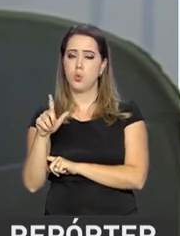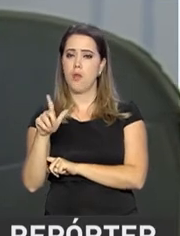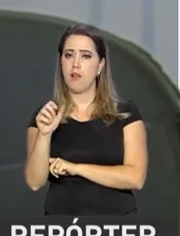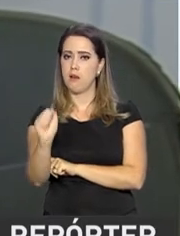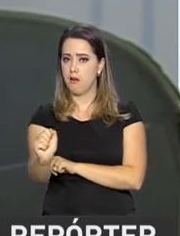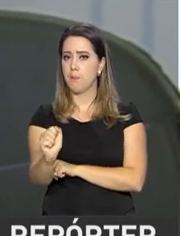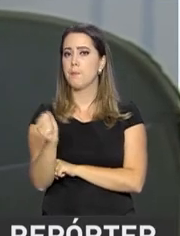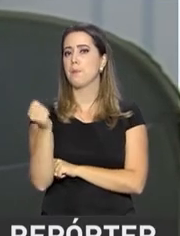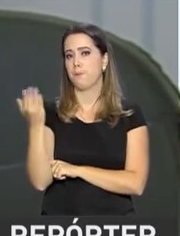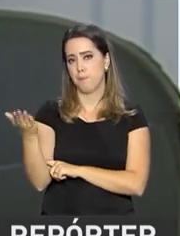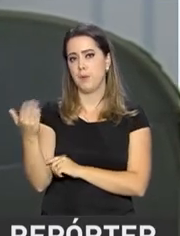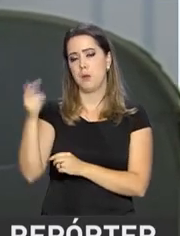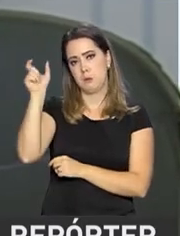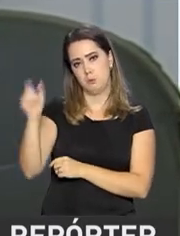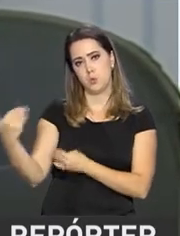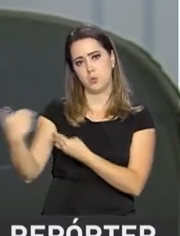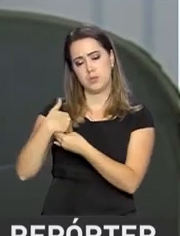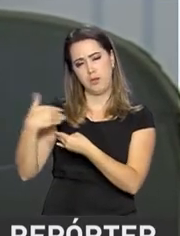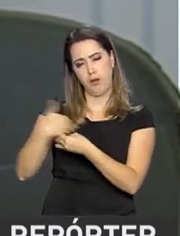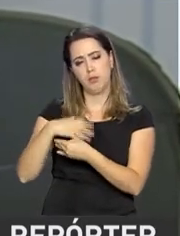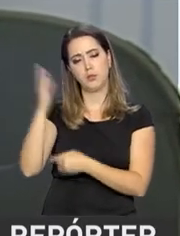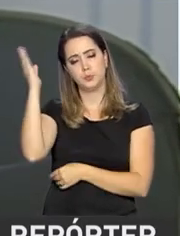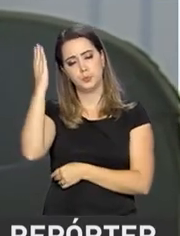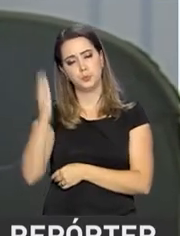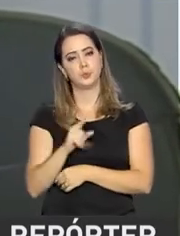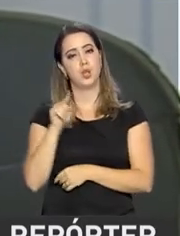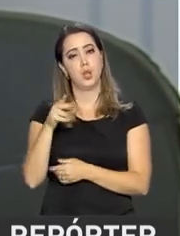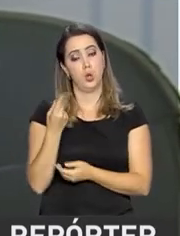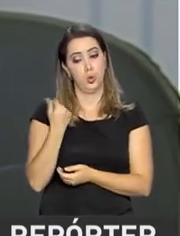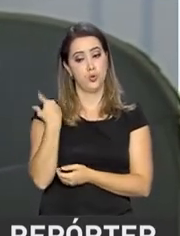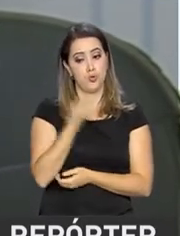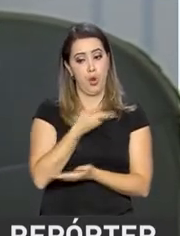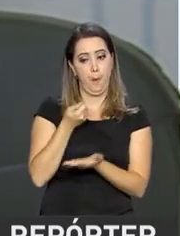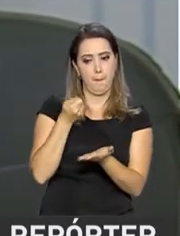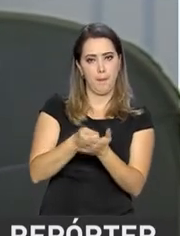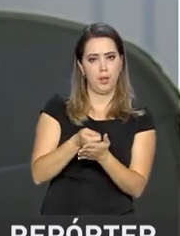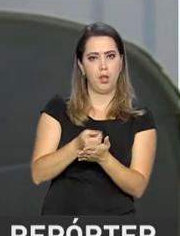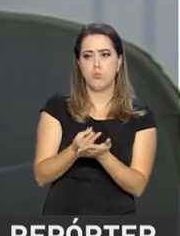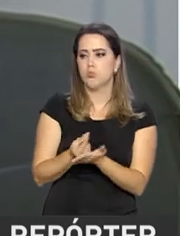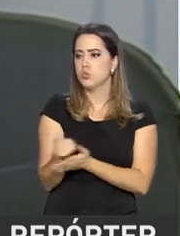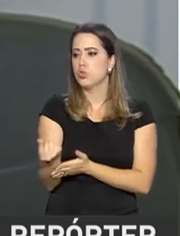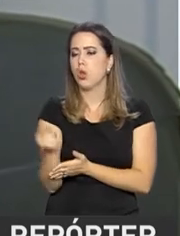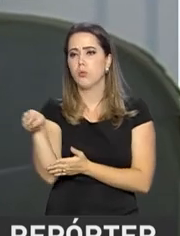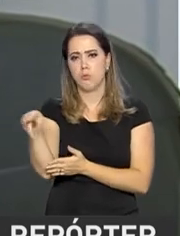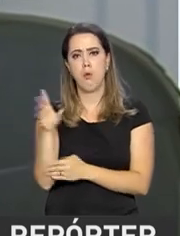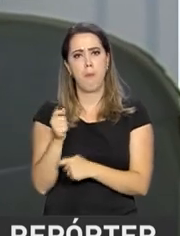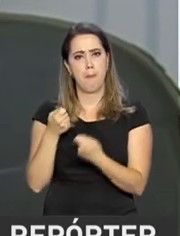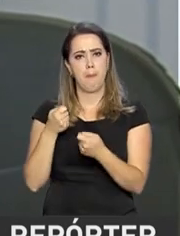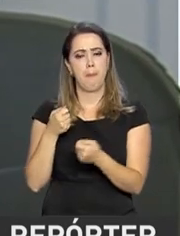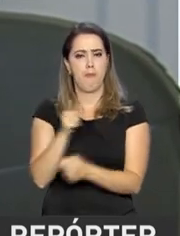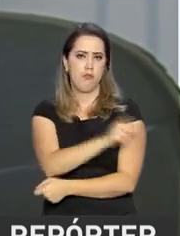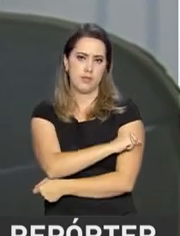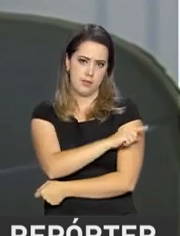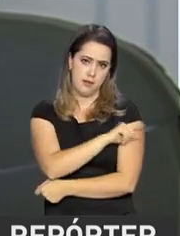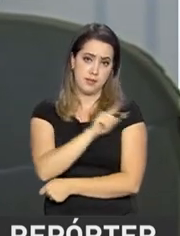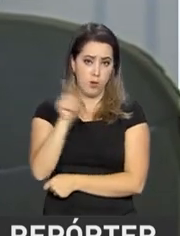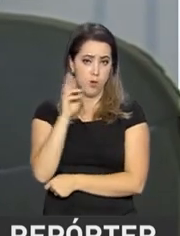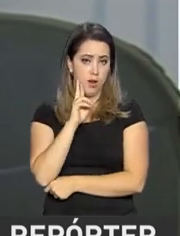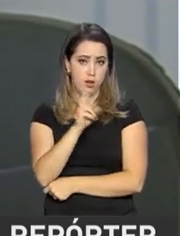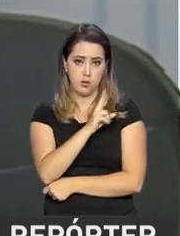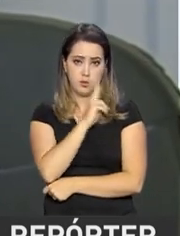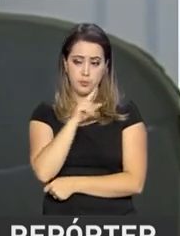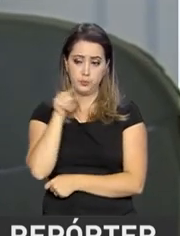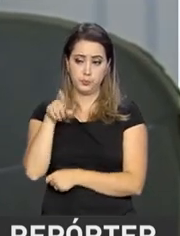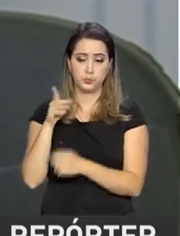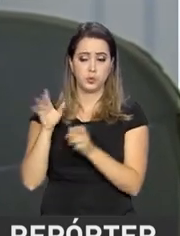venezuelanos. Já repassamos recursos para as secretarias municipais do estado de Roraima, já instalamos uma sala